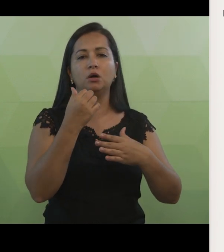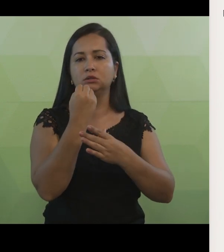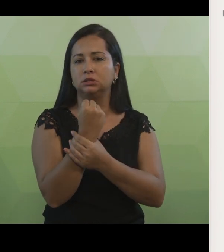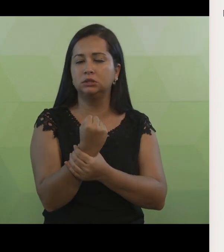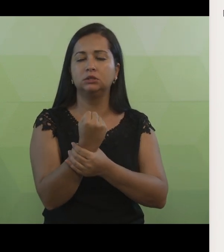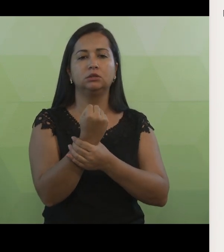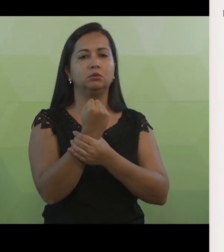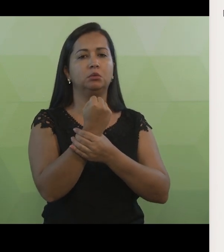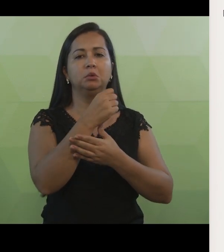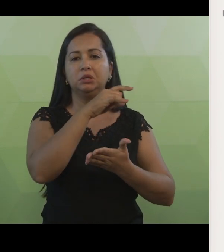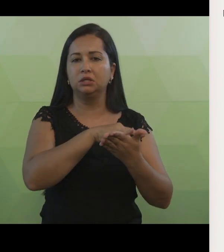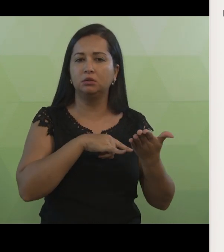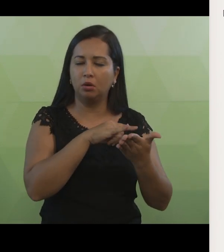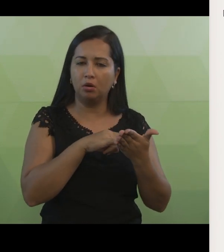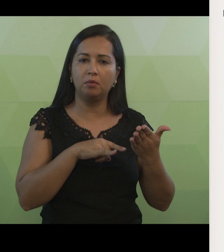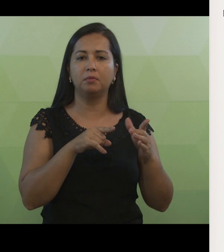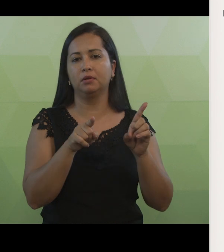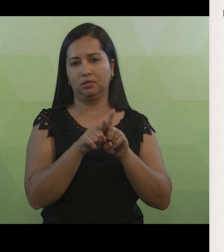e a documentação de código.